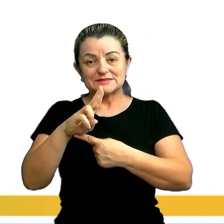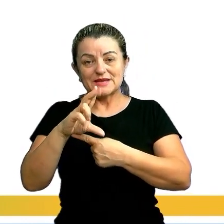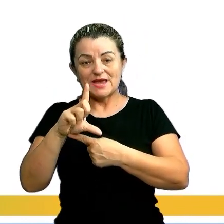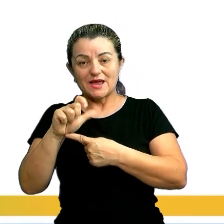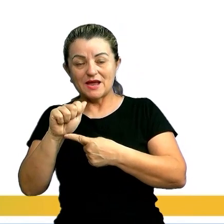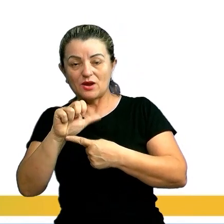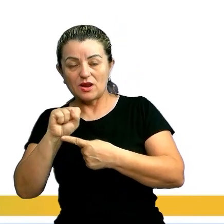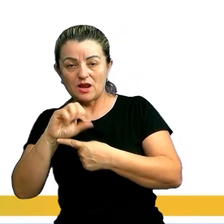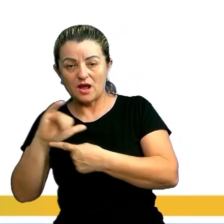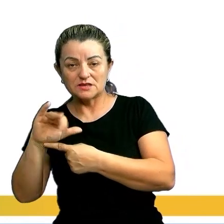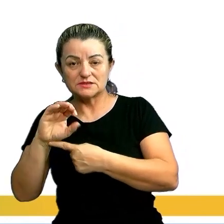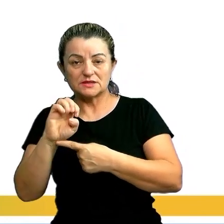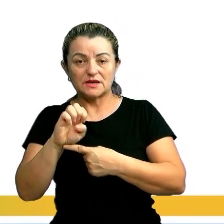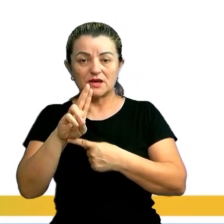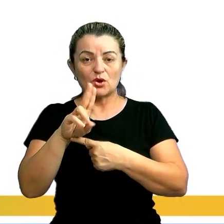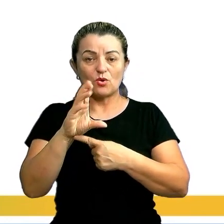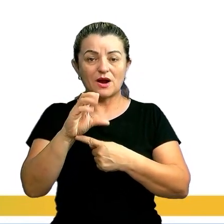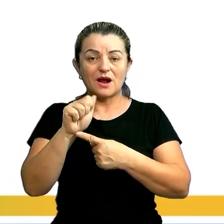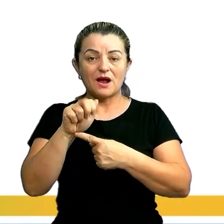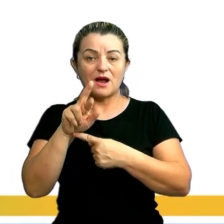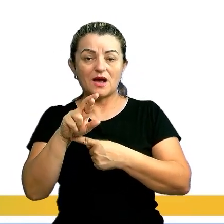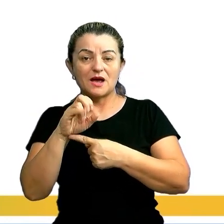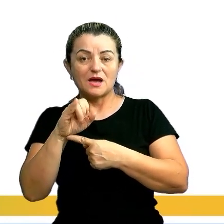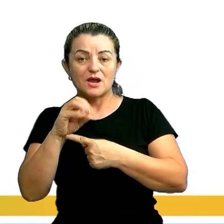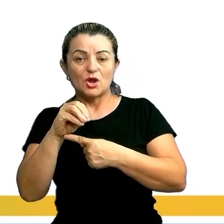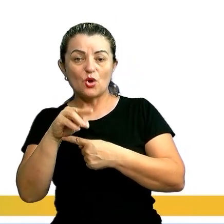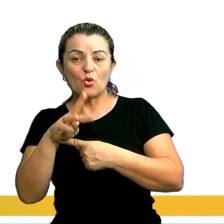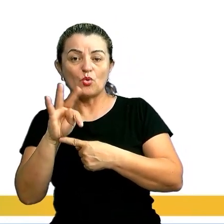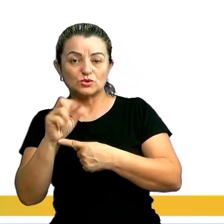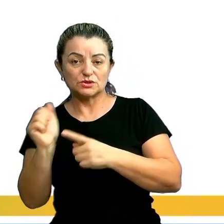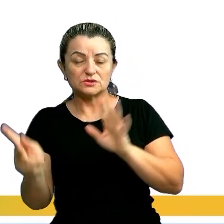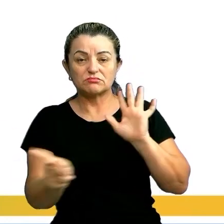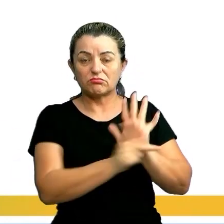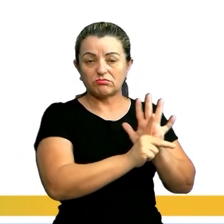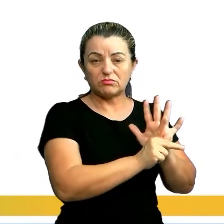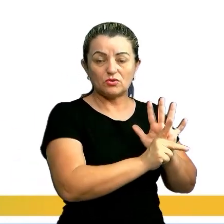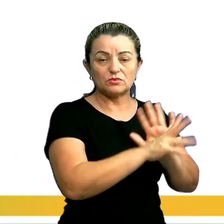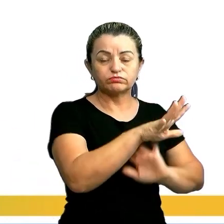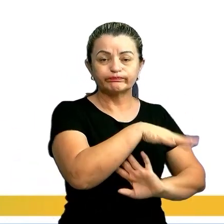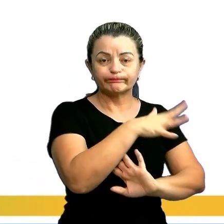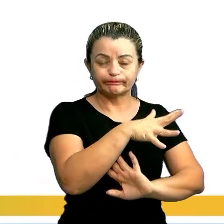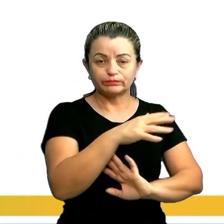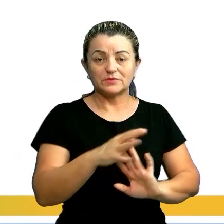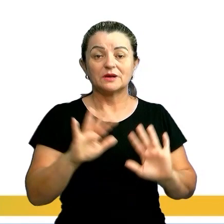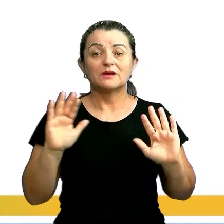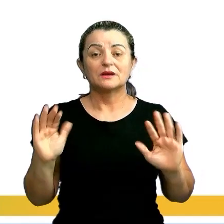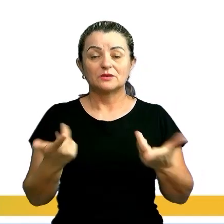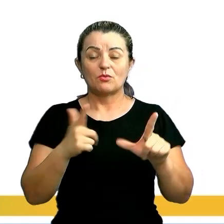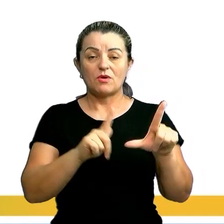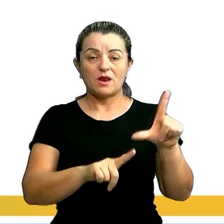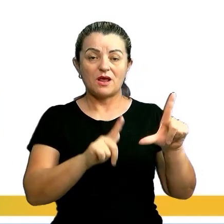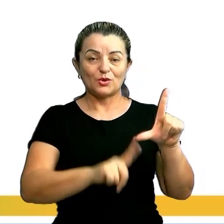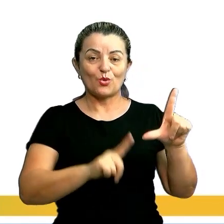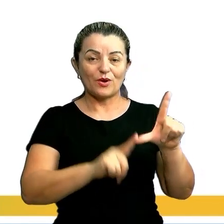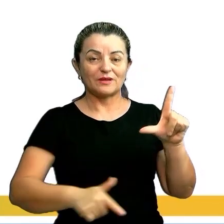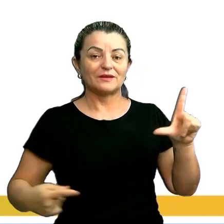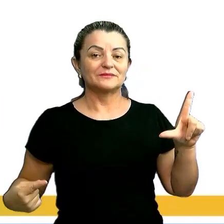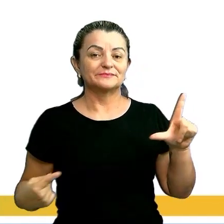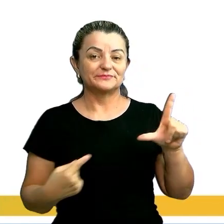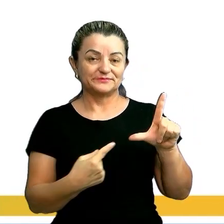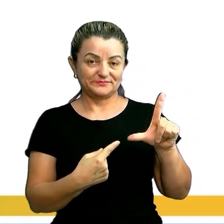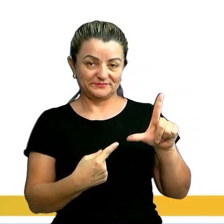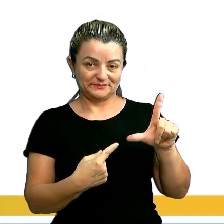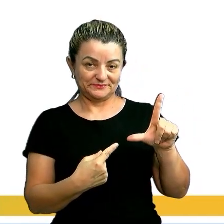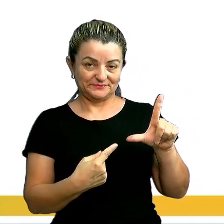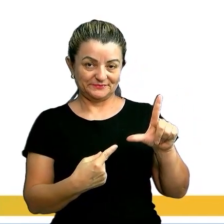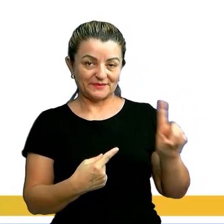eucariontes nesses animais. Não só por isso. Ok? Então a resposta correta acertou quem colocou a